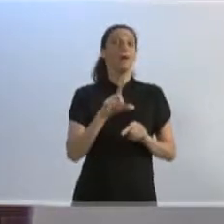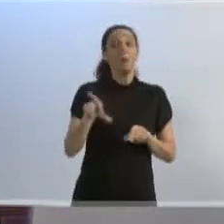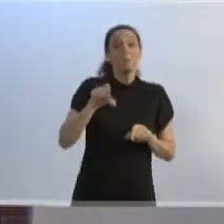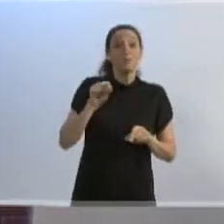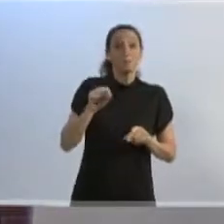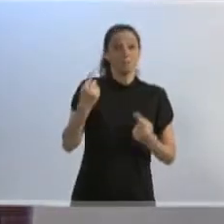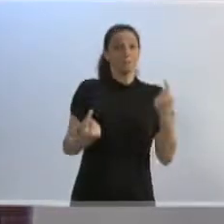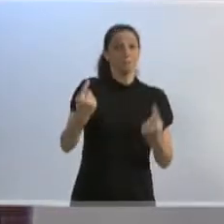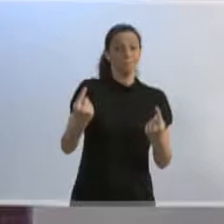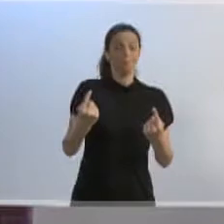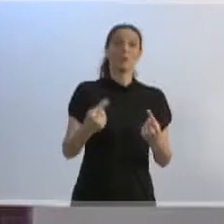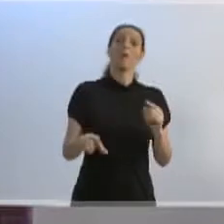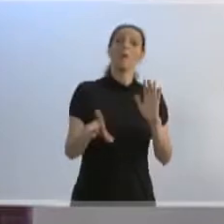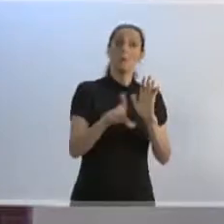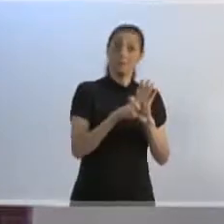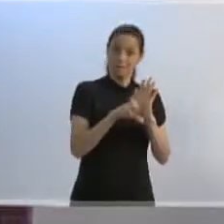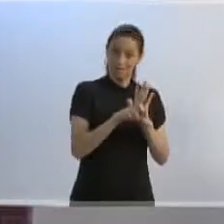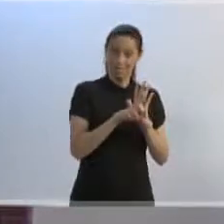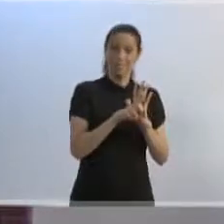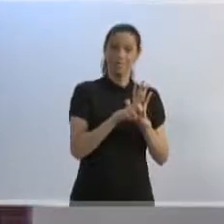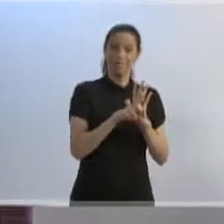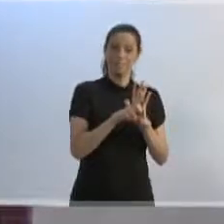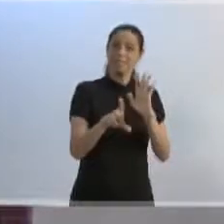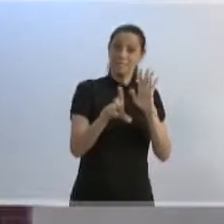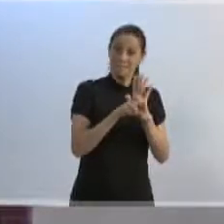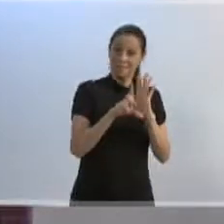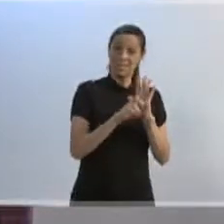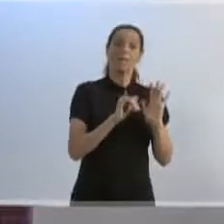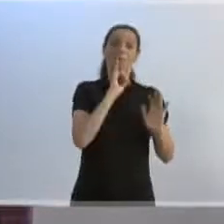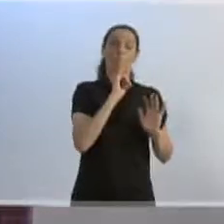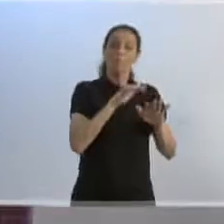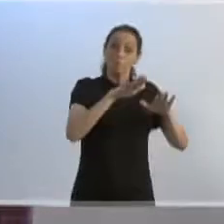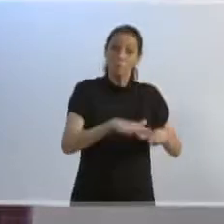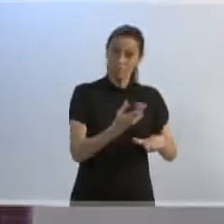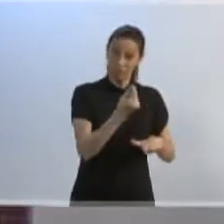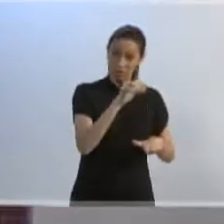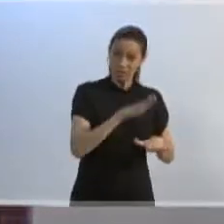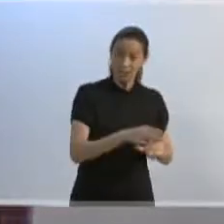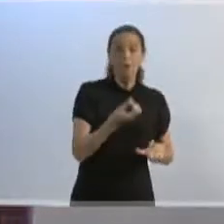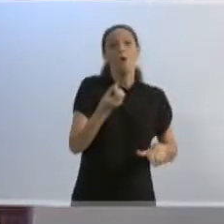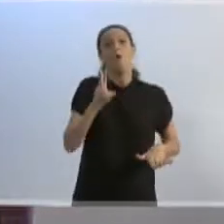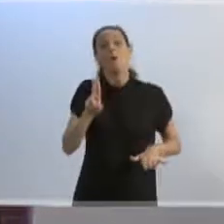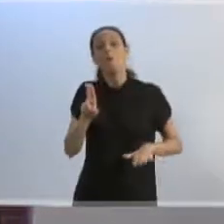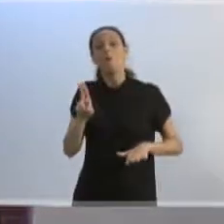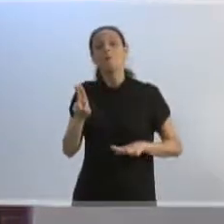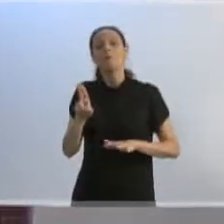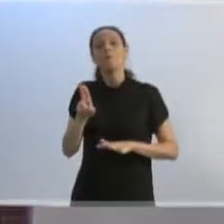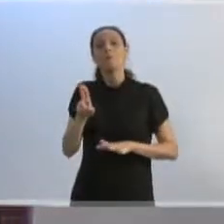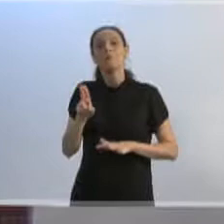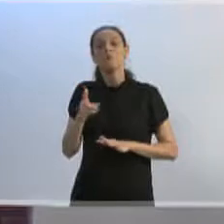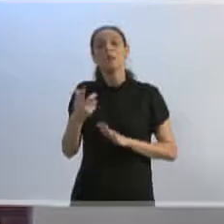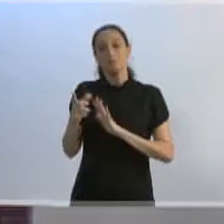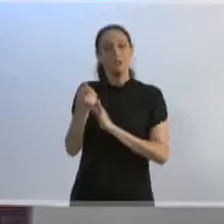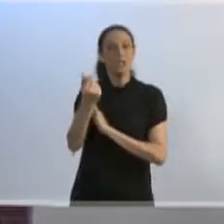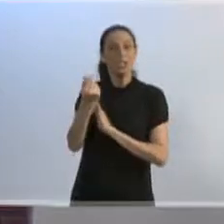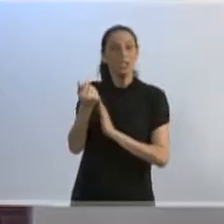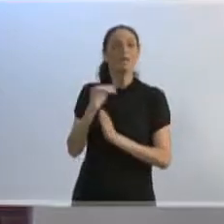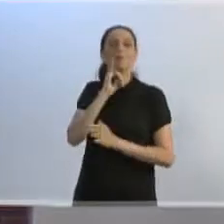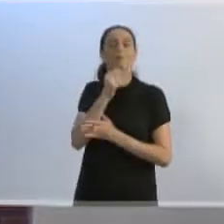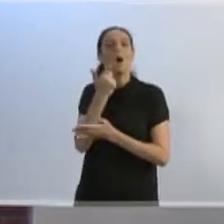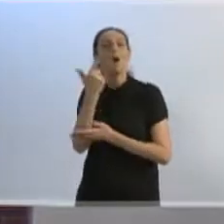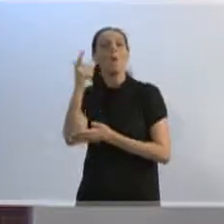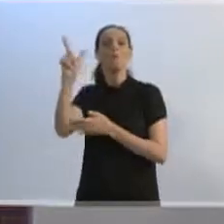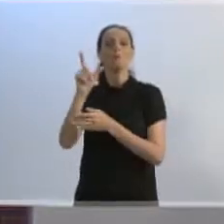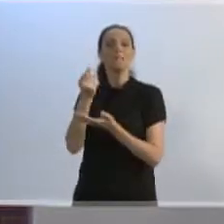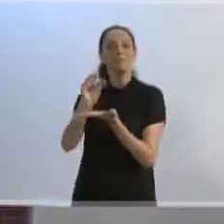para essa lei, para vir aqui esse imposto e ficar aqui na nossa cidade, ou simplesmente para que ele vá para outra cidade. Foi uma adequação